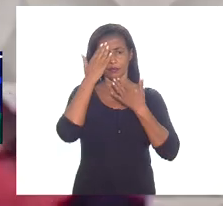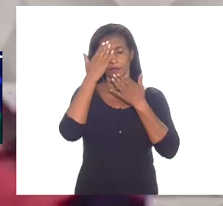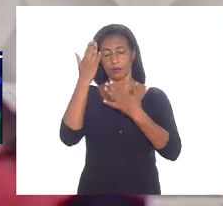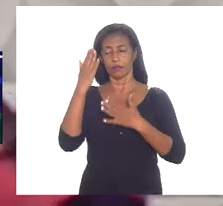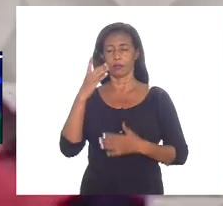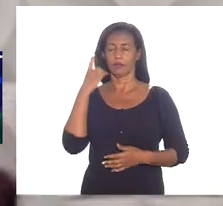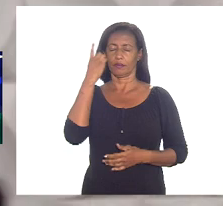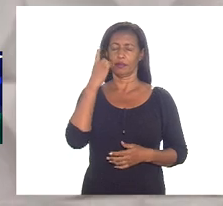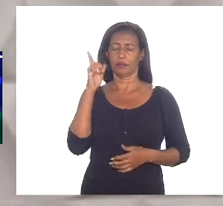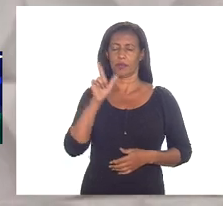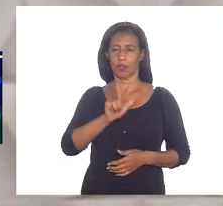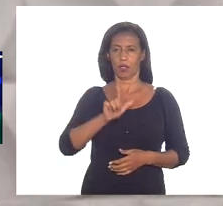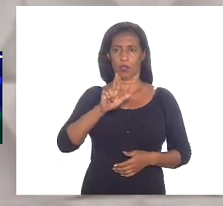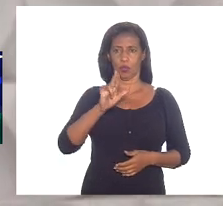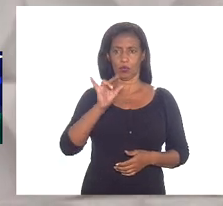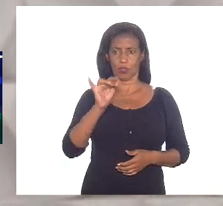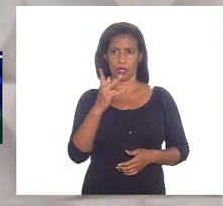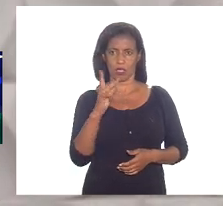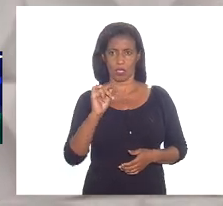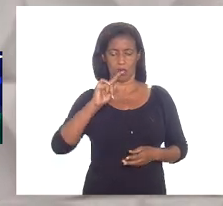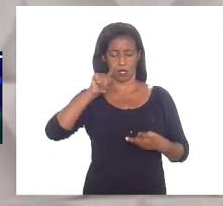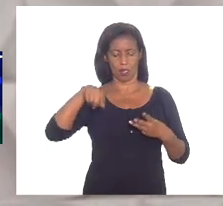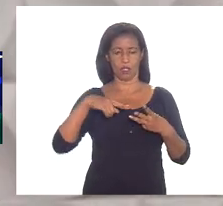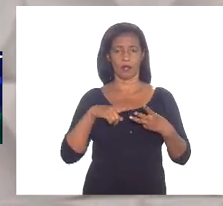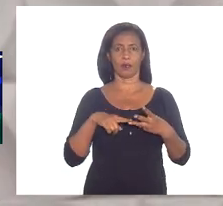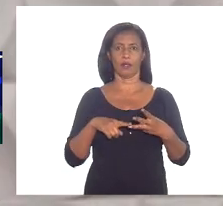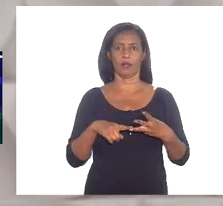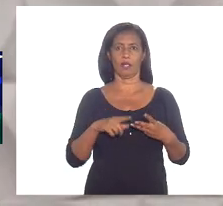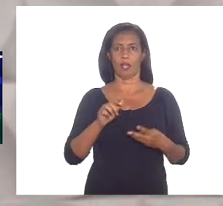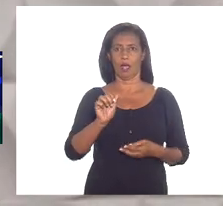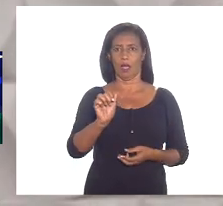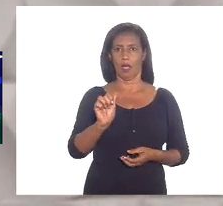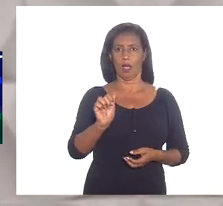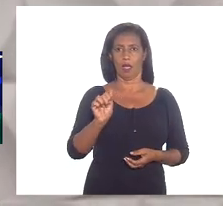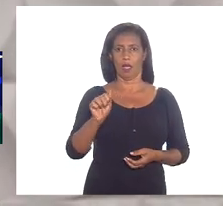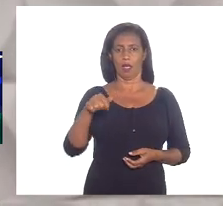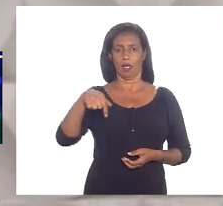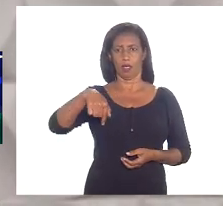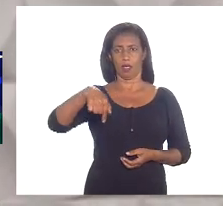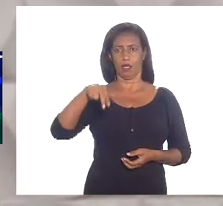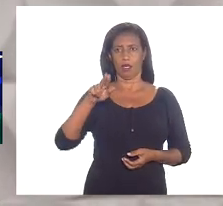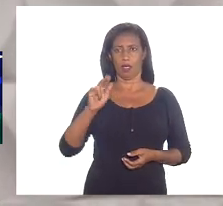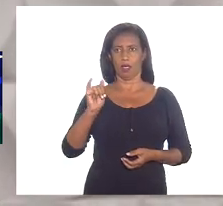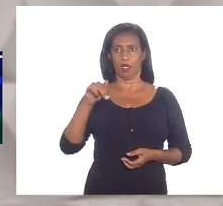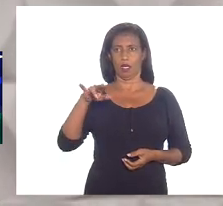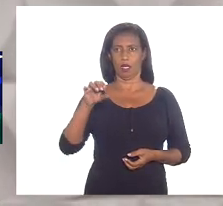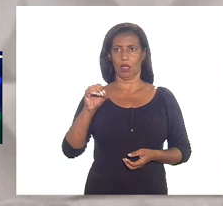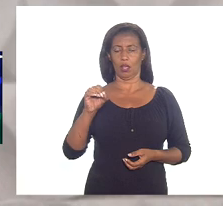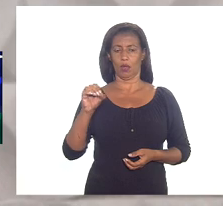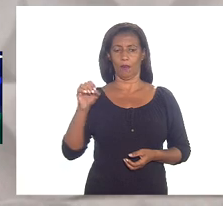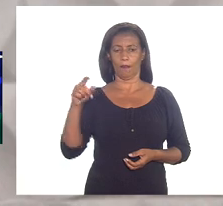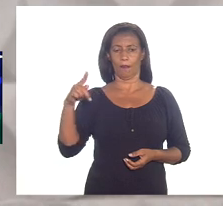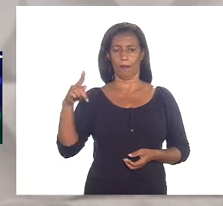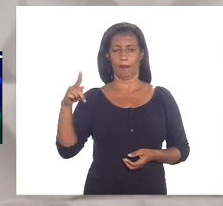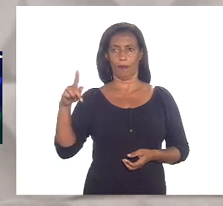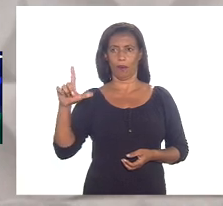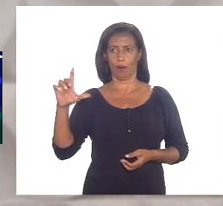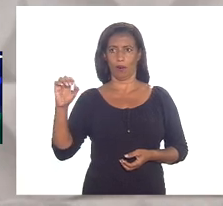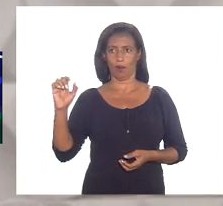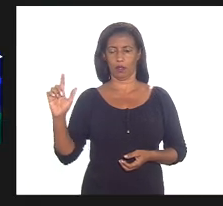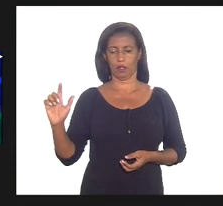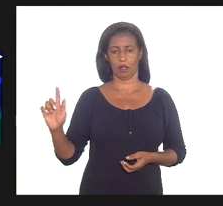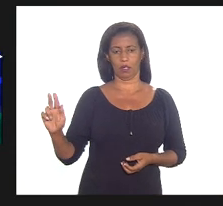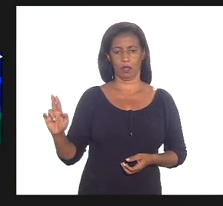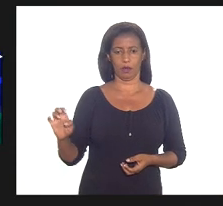deputada Lucinha próximo jogador escrito é o deputado Alexandre na Proc o deputado Alexandre Quina